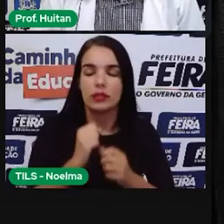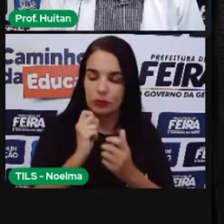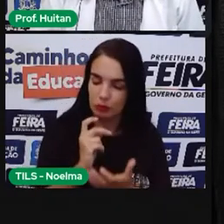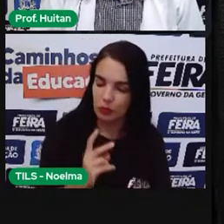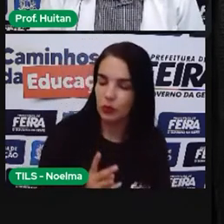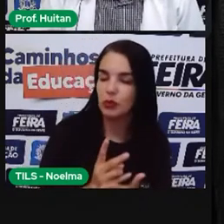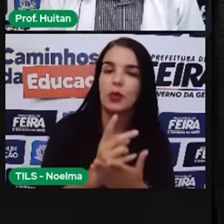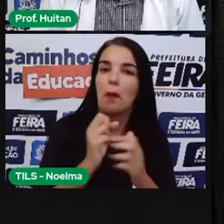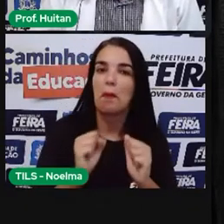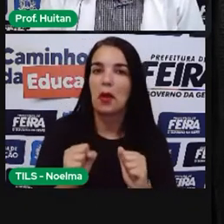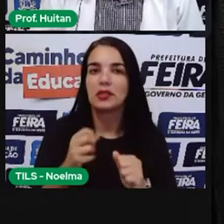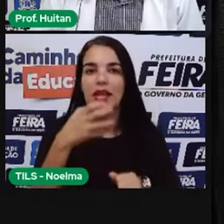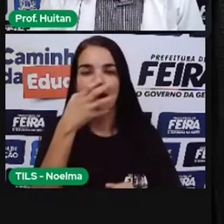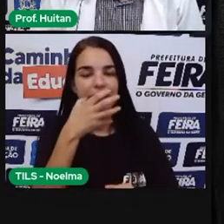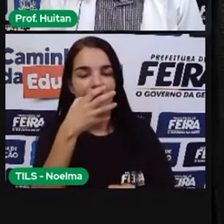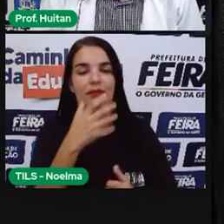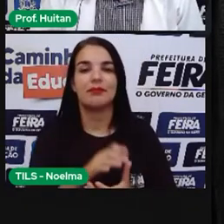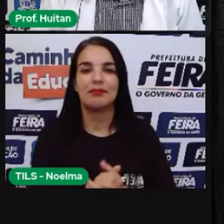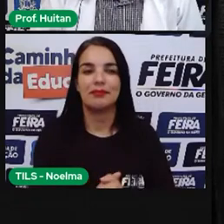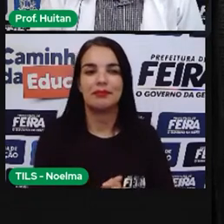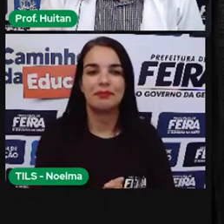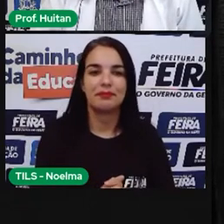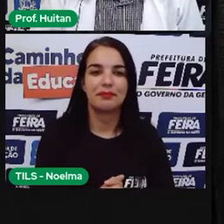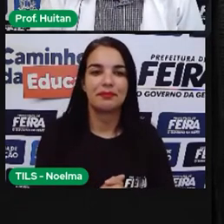bem postada e muito potente.